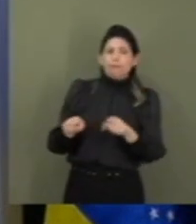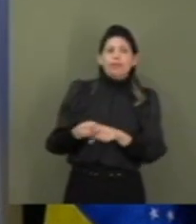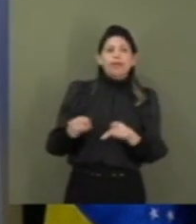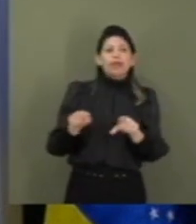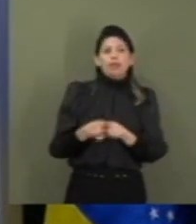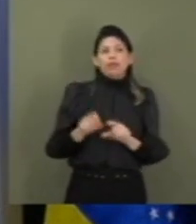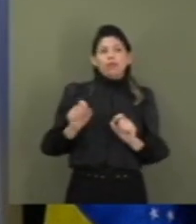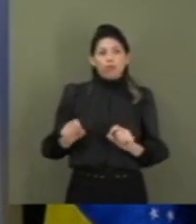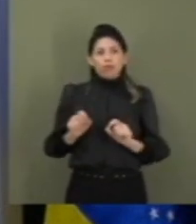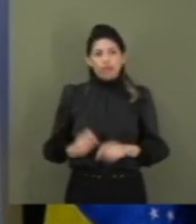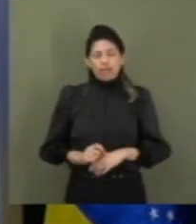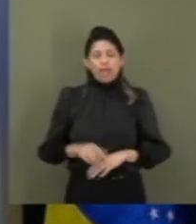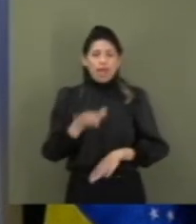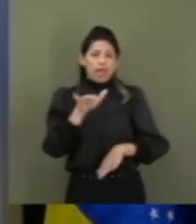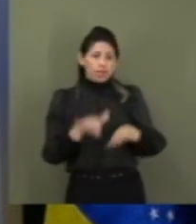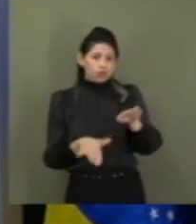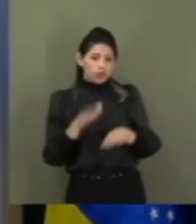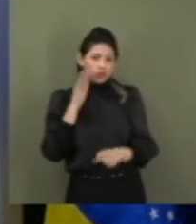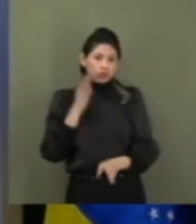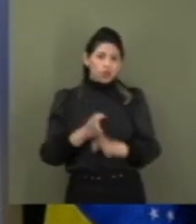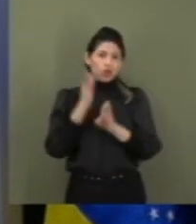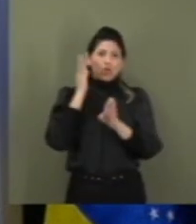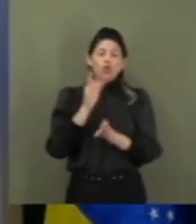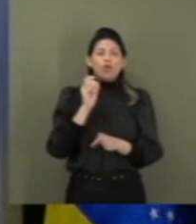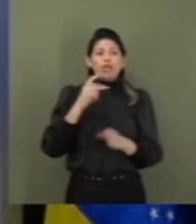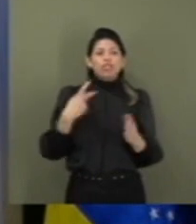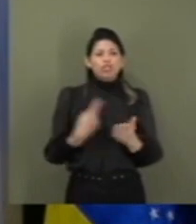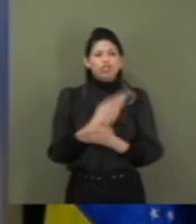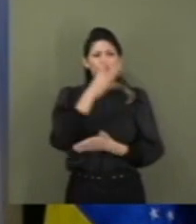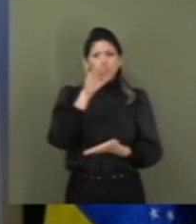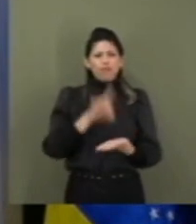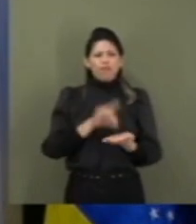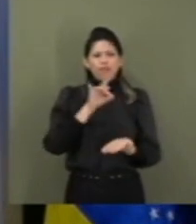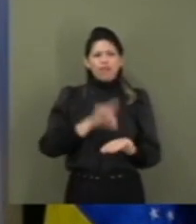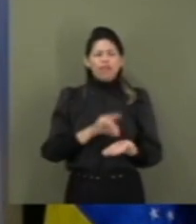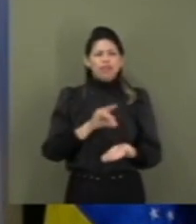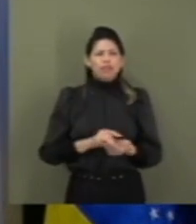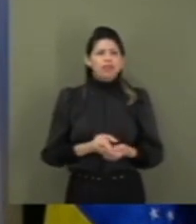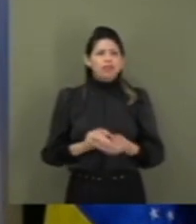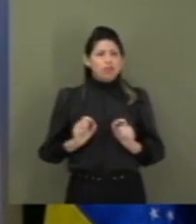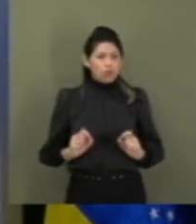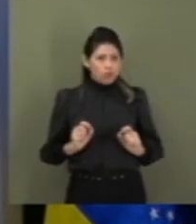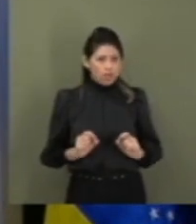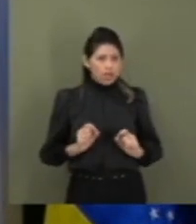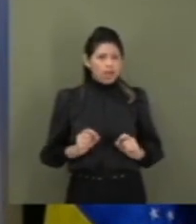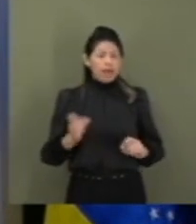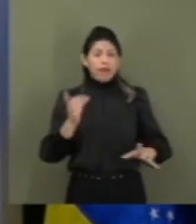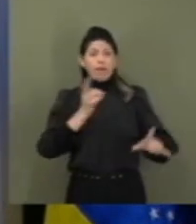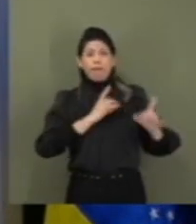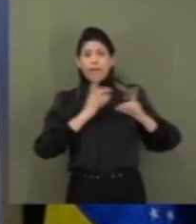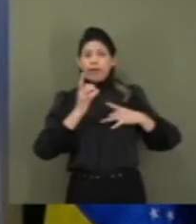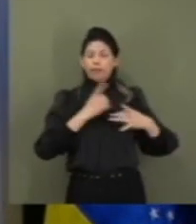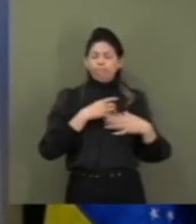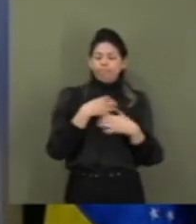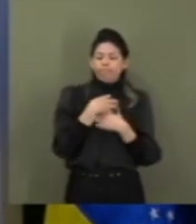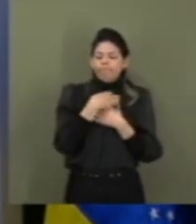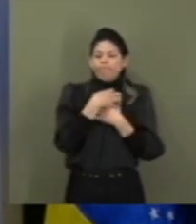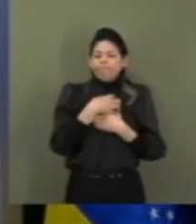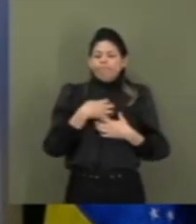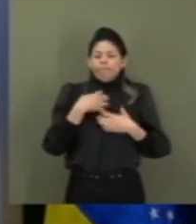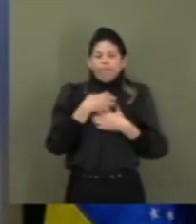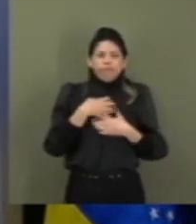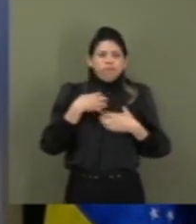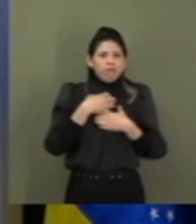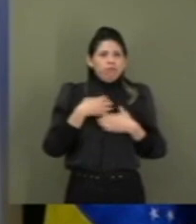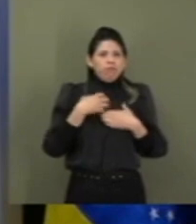constitucionais encontram-se sepultados. E o medo é o sentimento